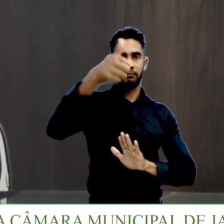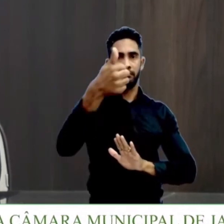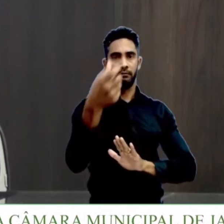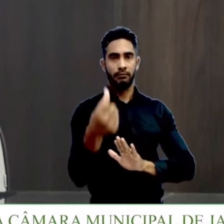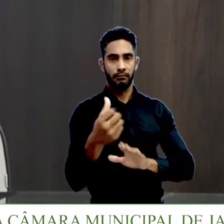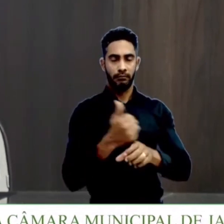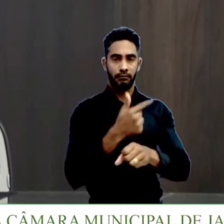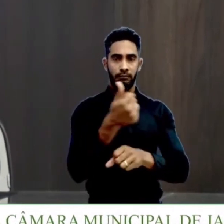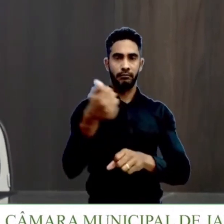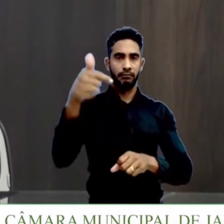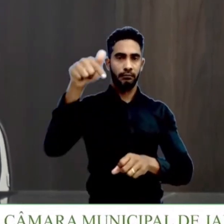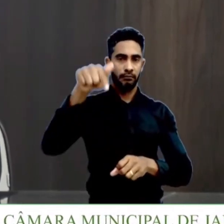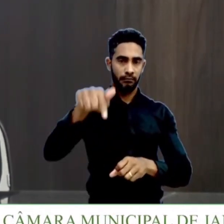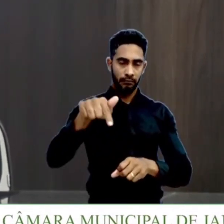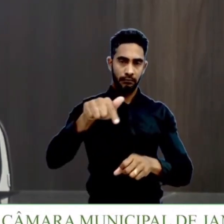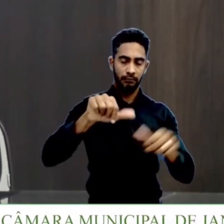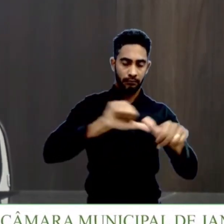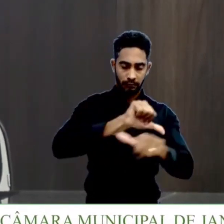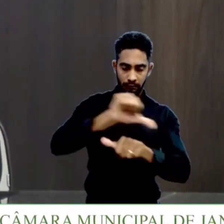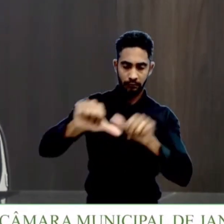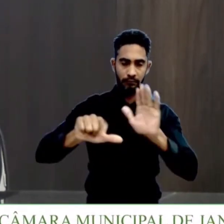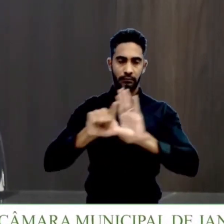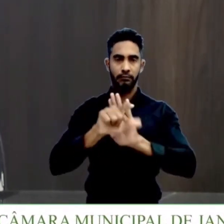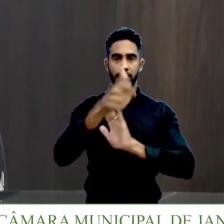1716/2007, alterado pelas Leis